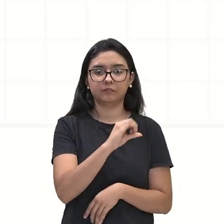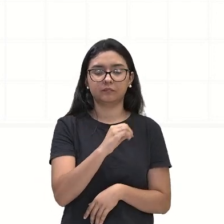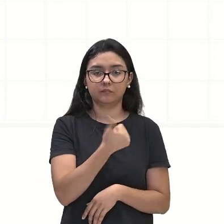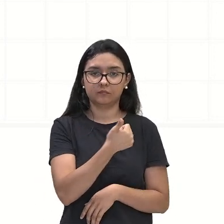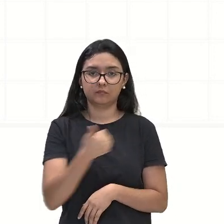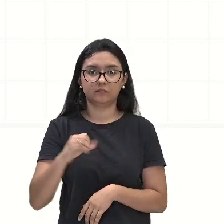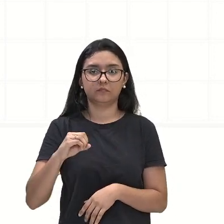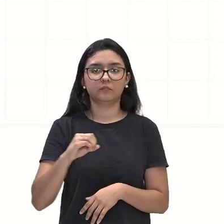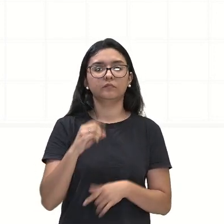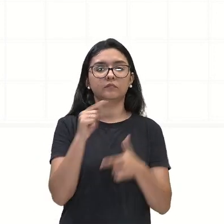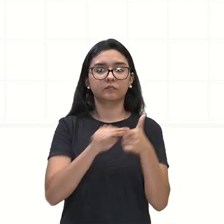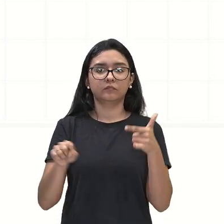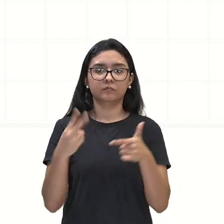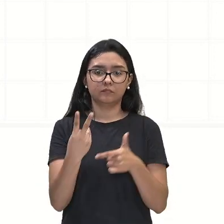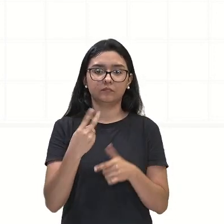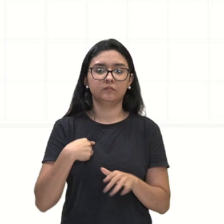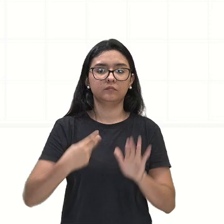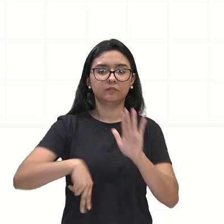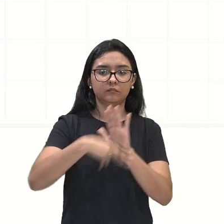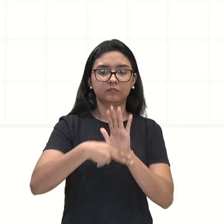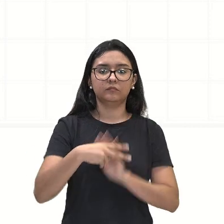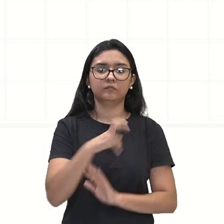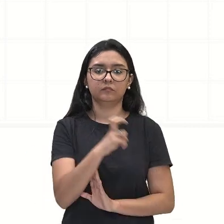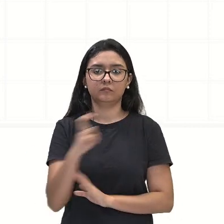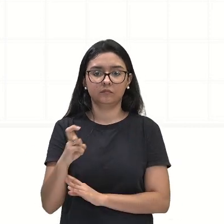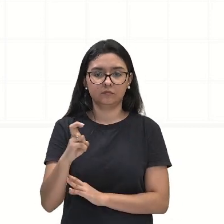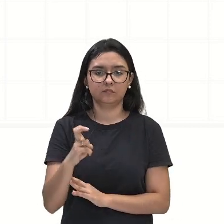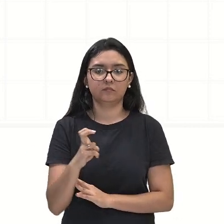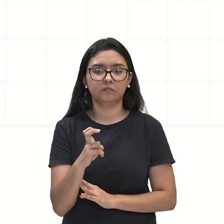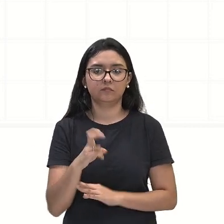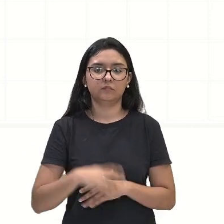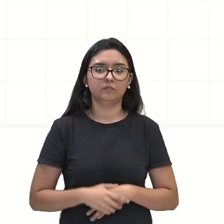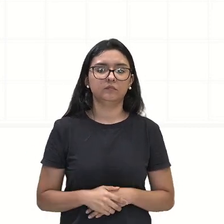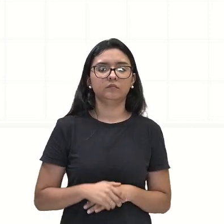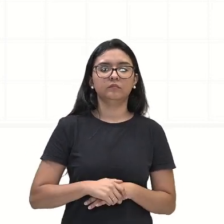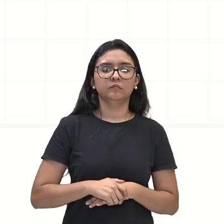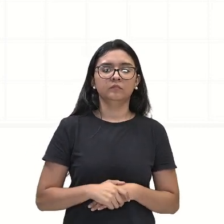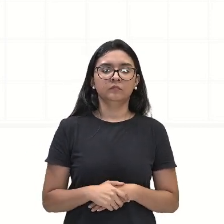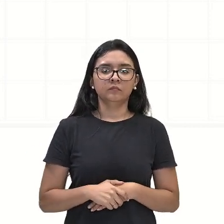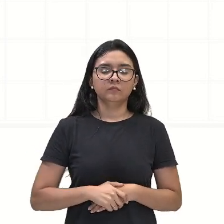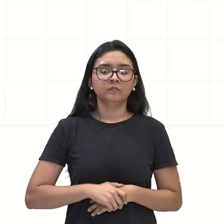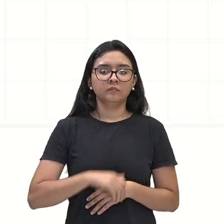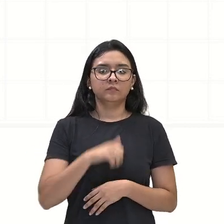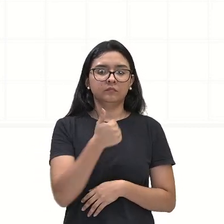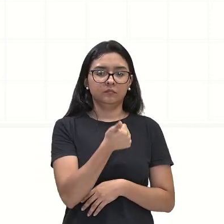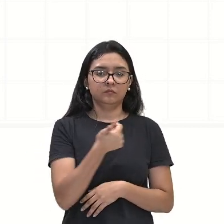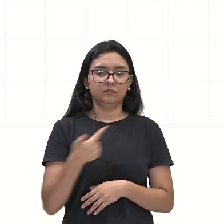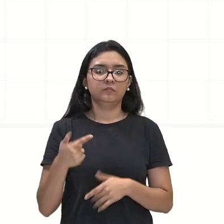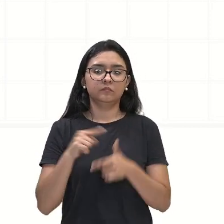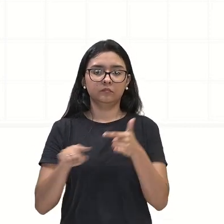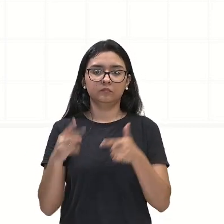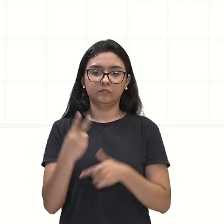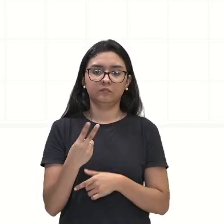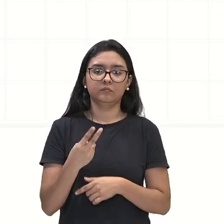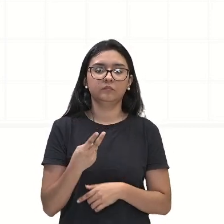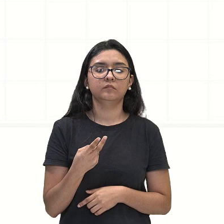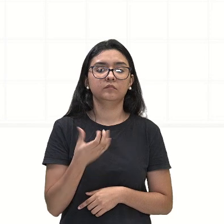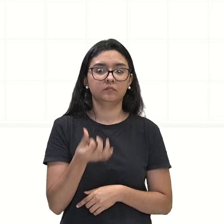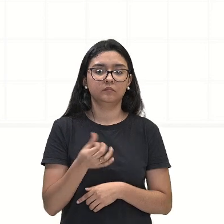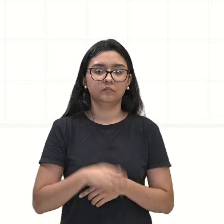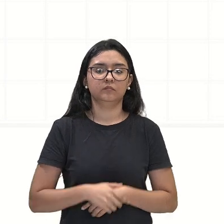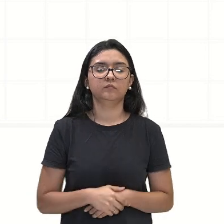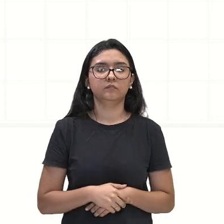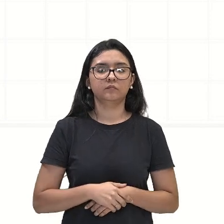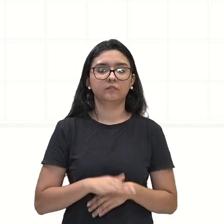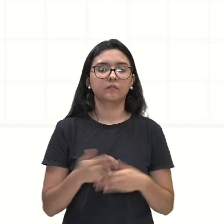por 2 dá 55 e 12 por 2 dá 6. Aí eu também não consigo mais fazer milagre,